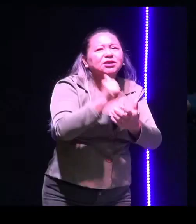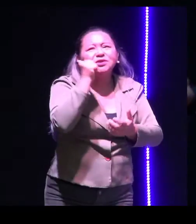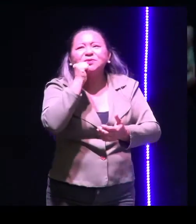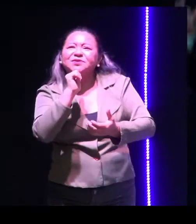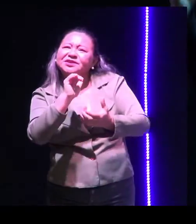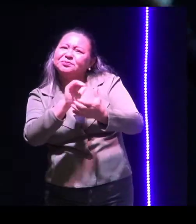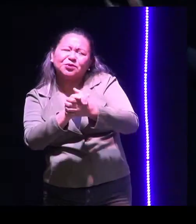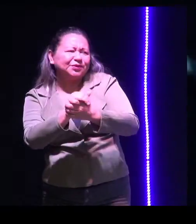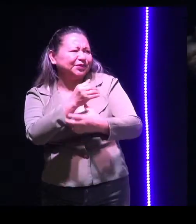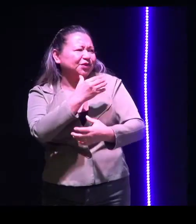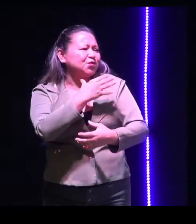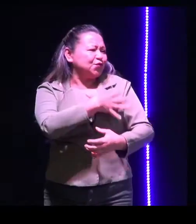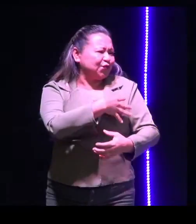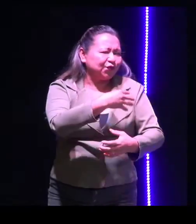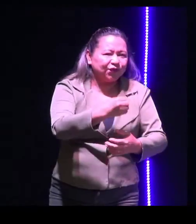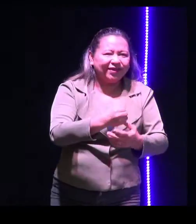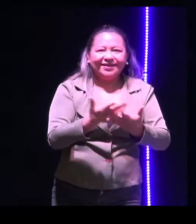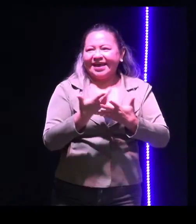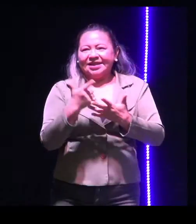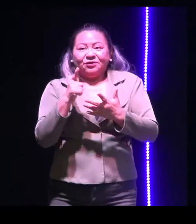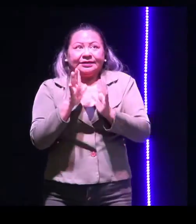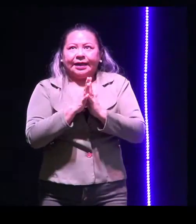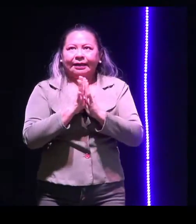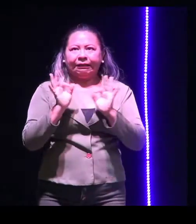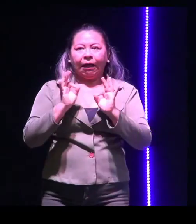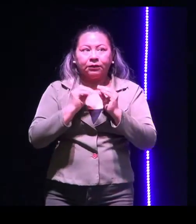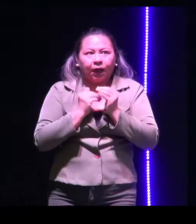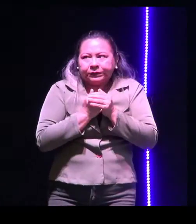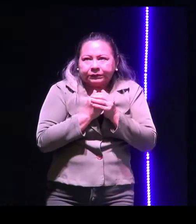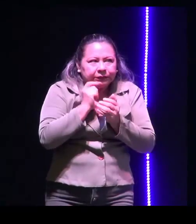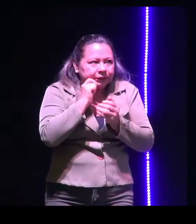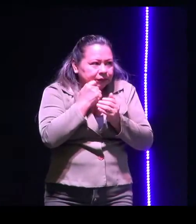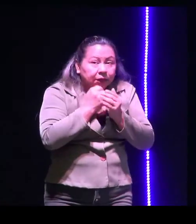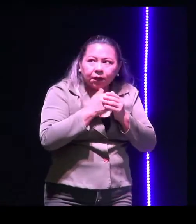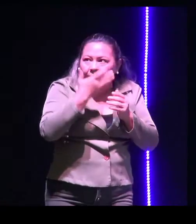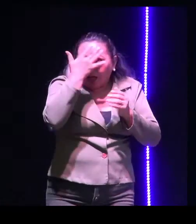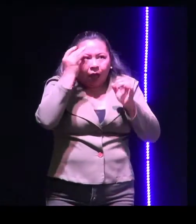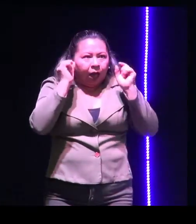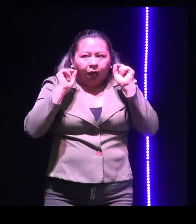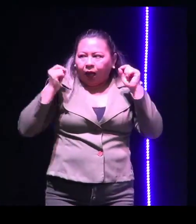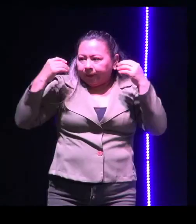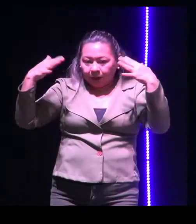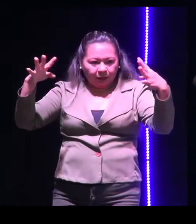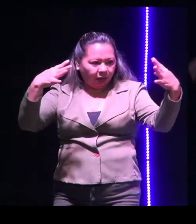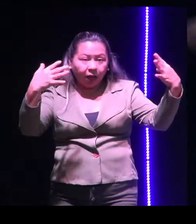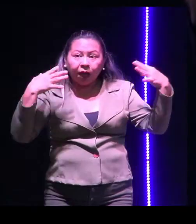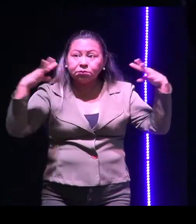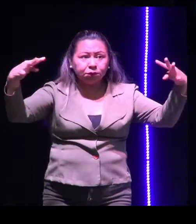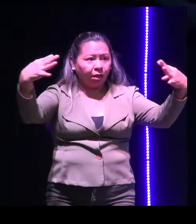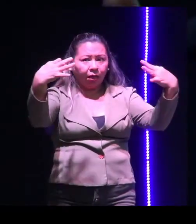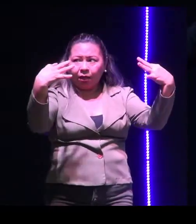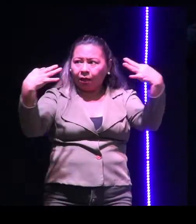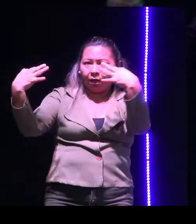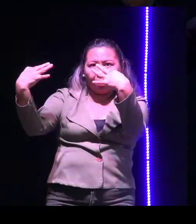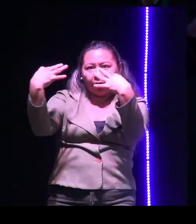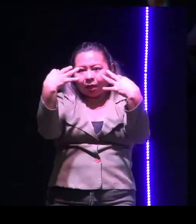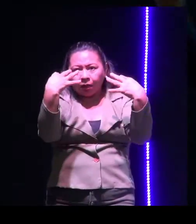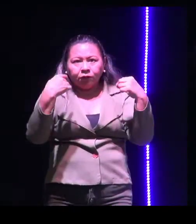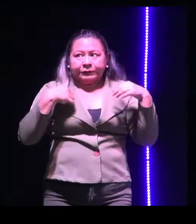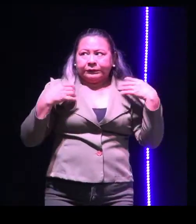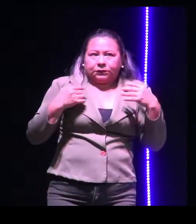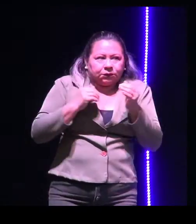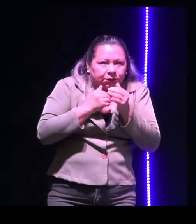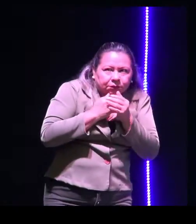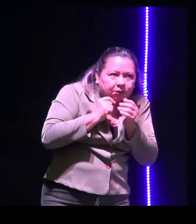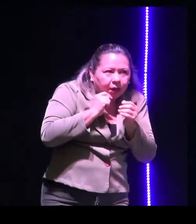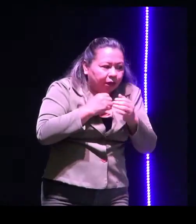os filhos e tudo mais, sem ter aquela, será que descobriram? Será que vão descobrir? Será que é amanhã? Será que é depois de amanhã? Será que